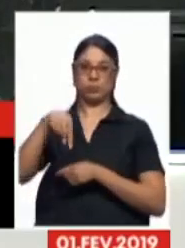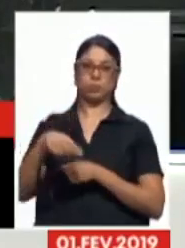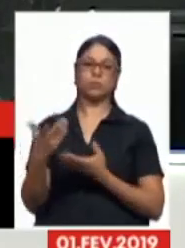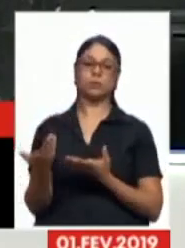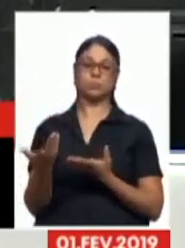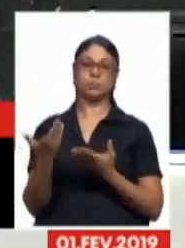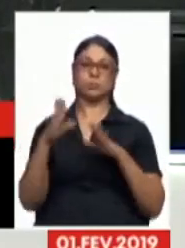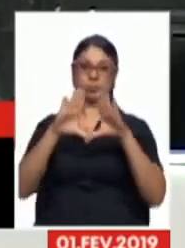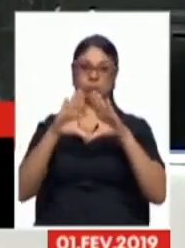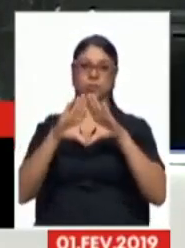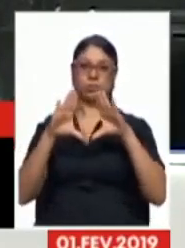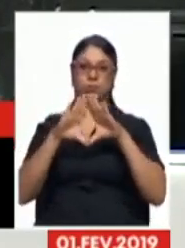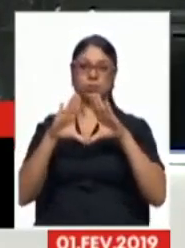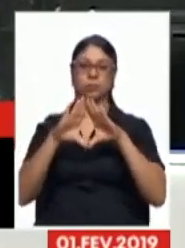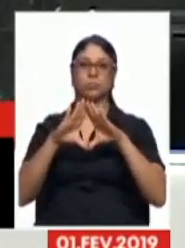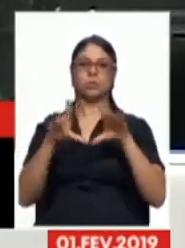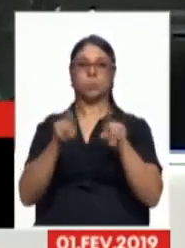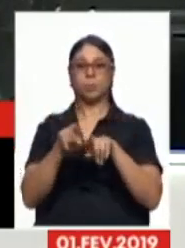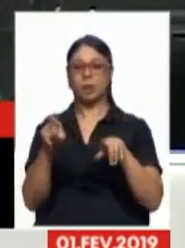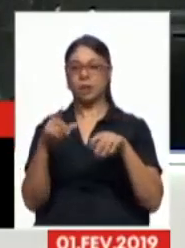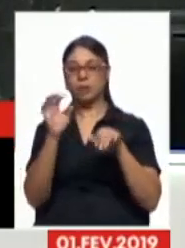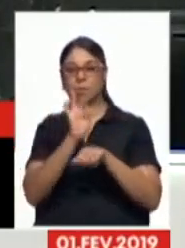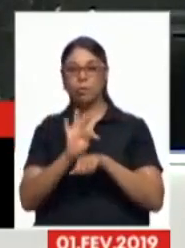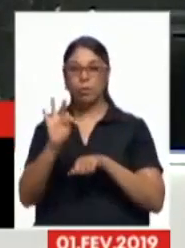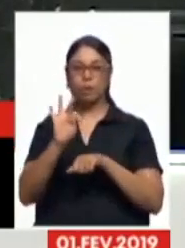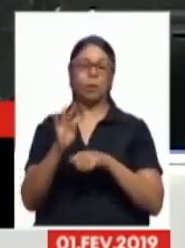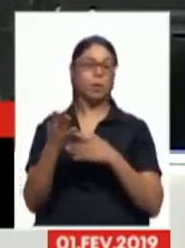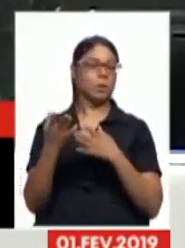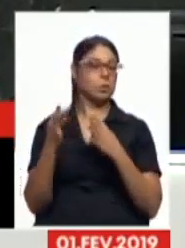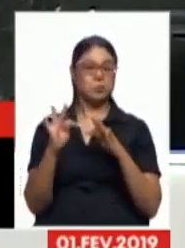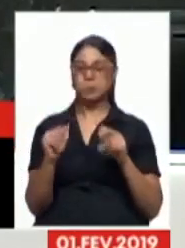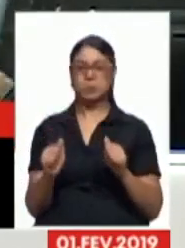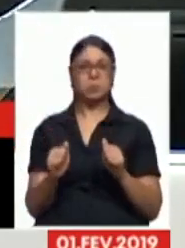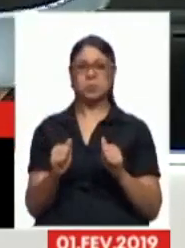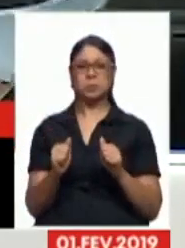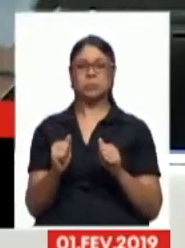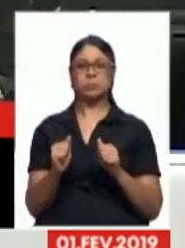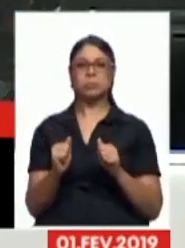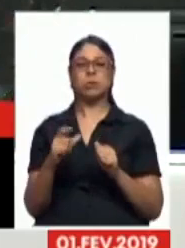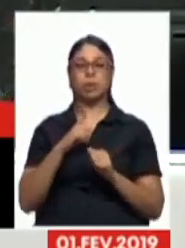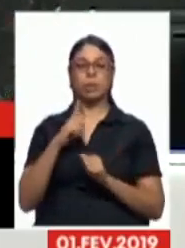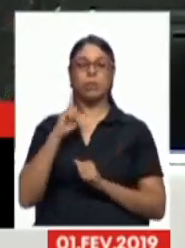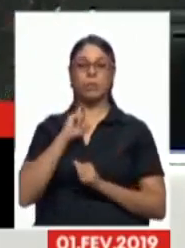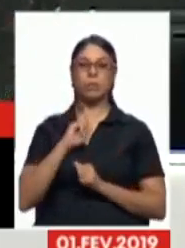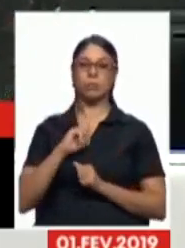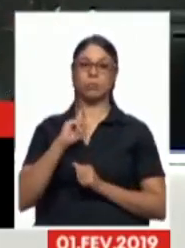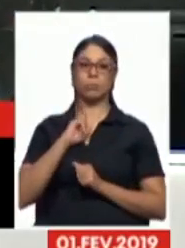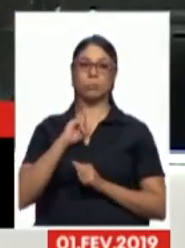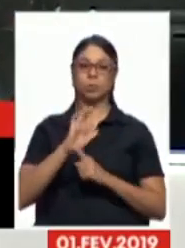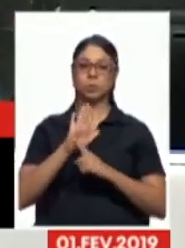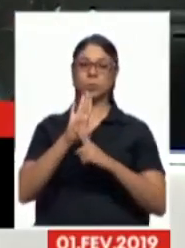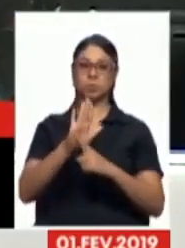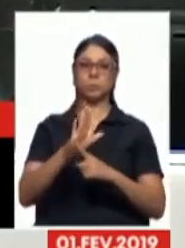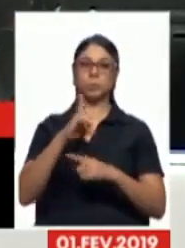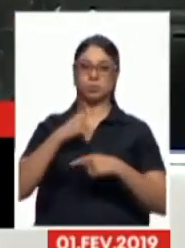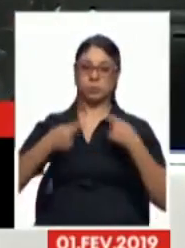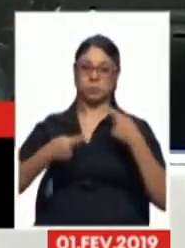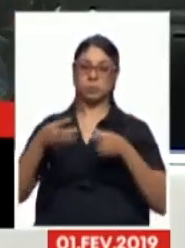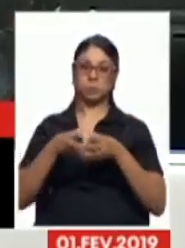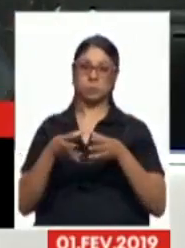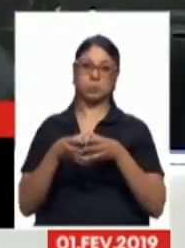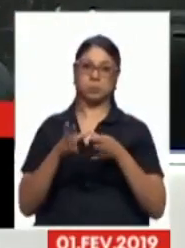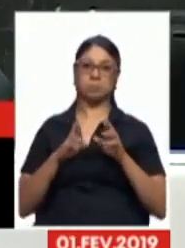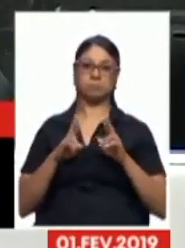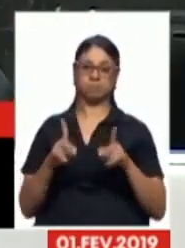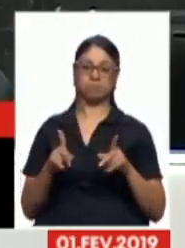de conhecimento técnico que coloca Minas como referência entre os parlamentos estaduais. A minha